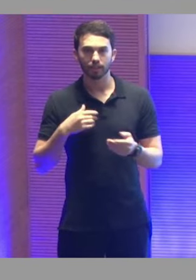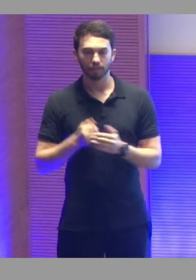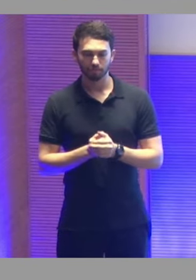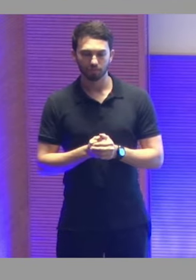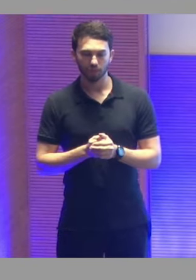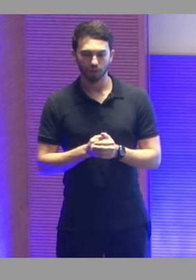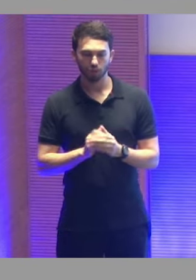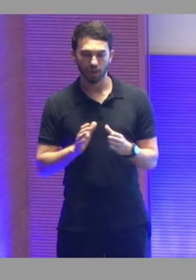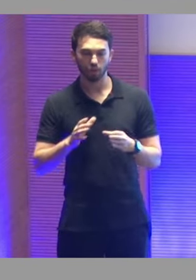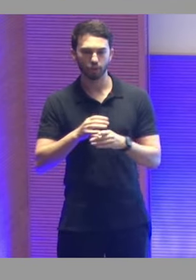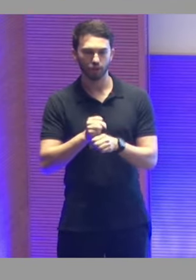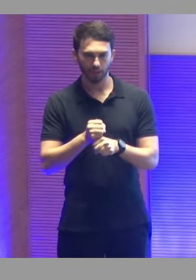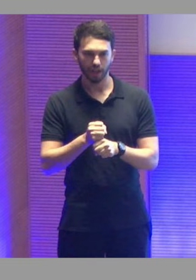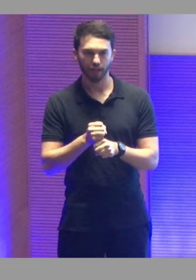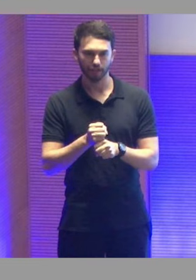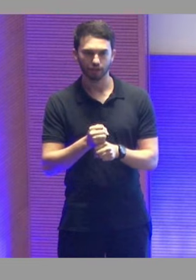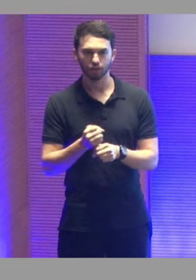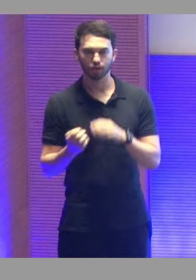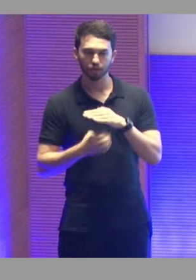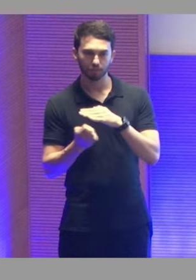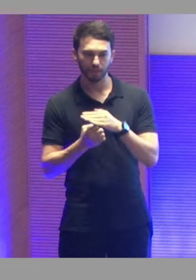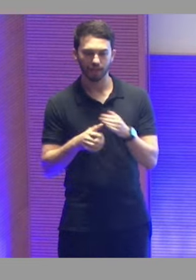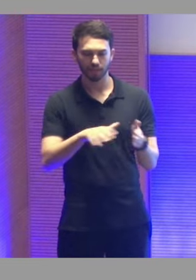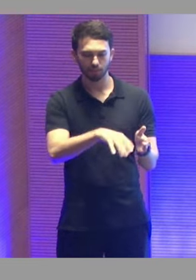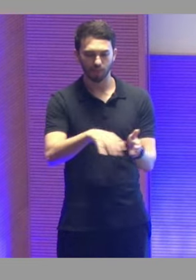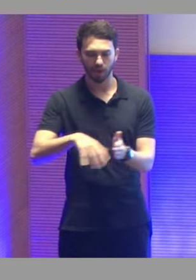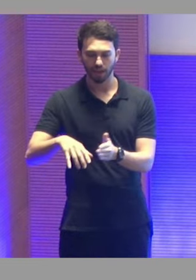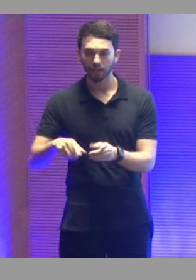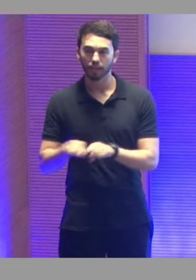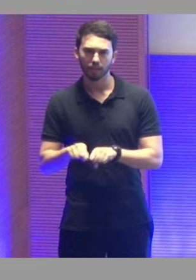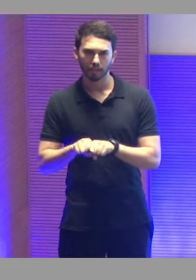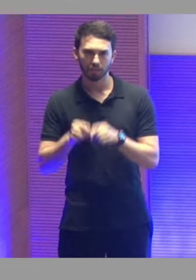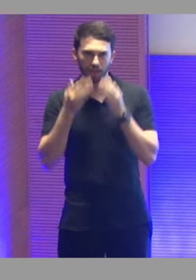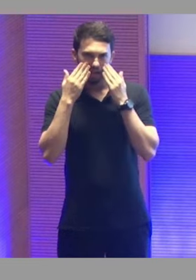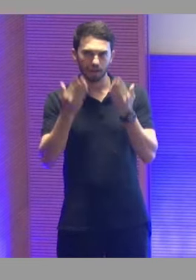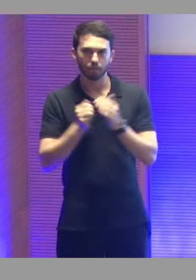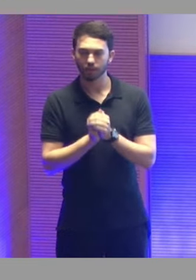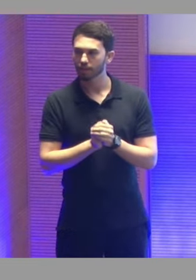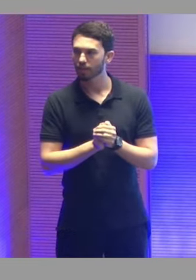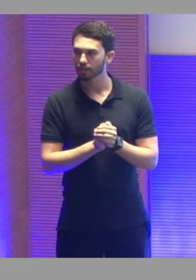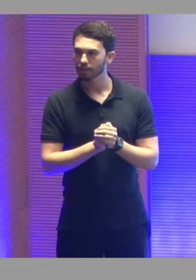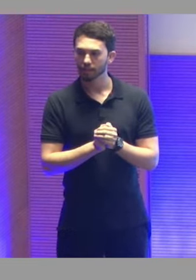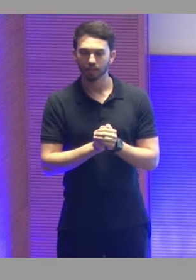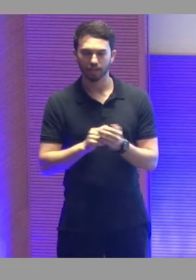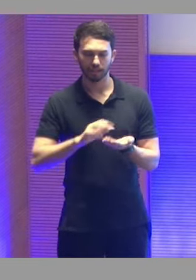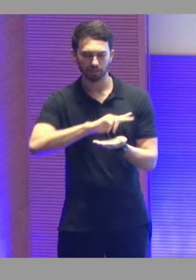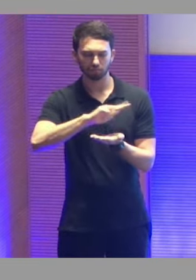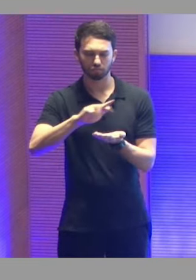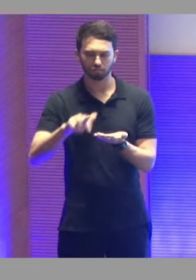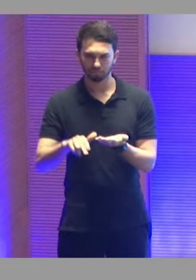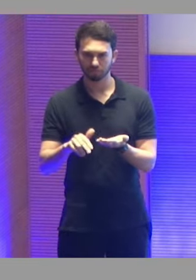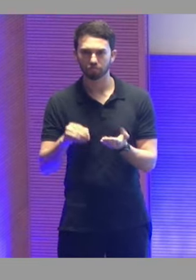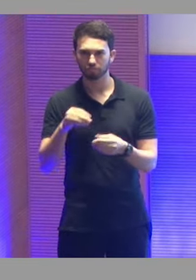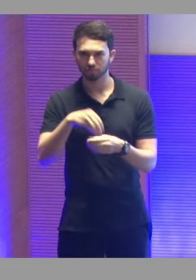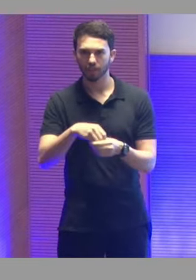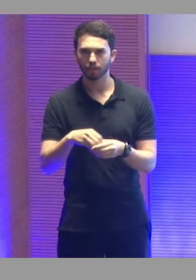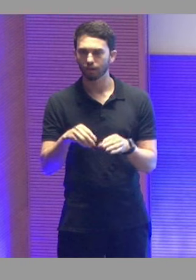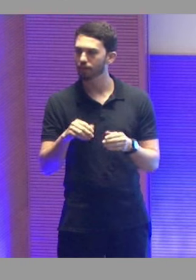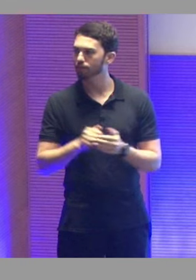em número de membros por setor E evidencia essa eh essa composição bastante heterogênea no